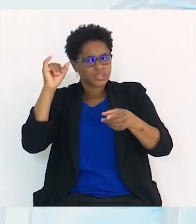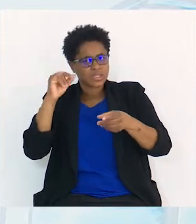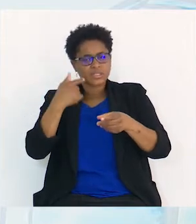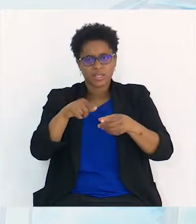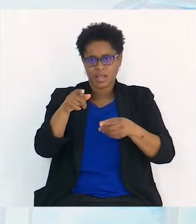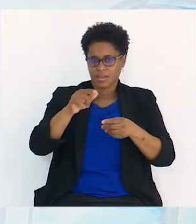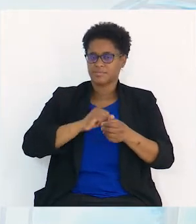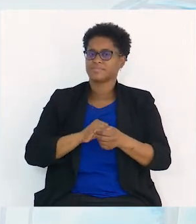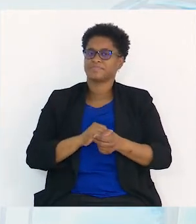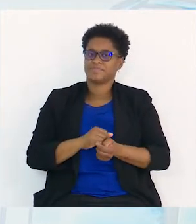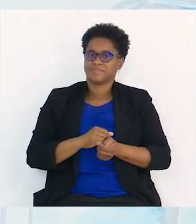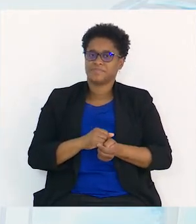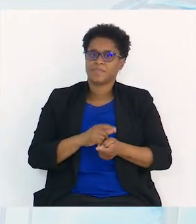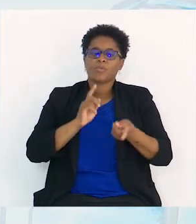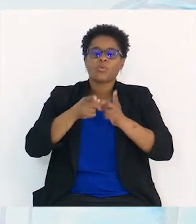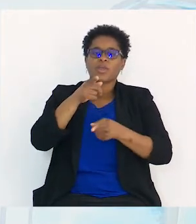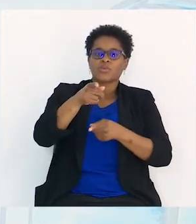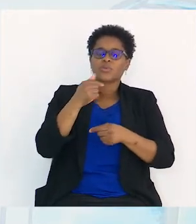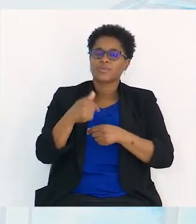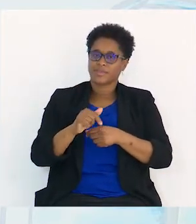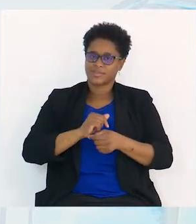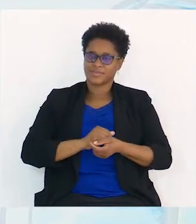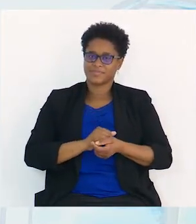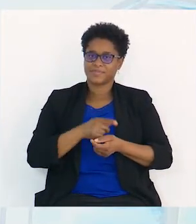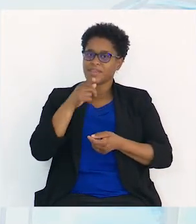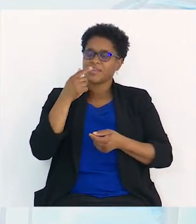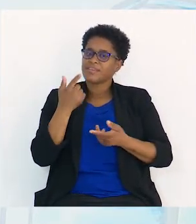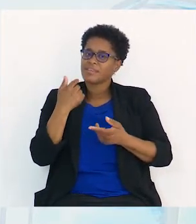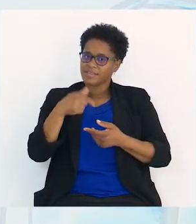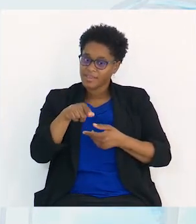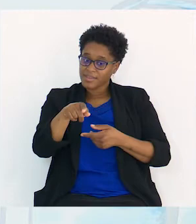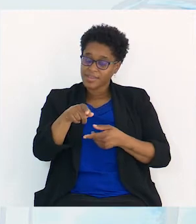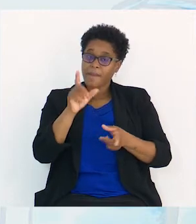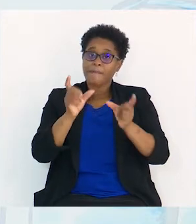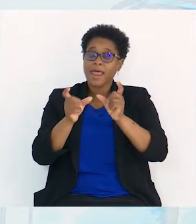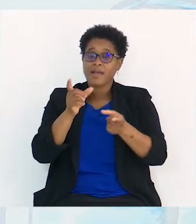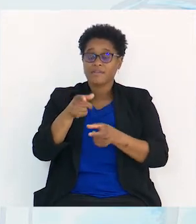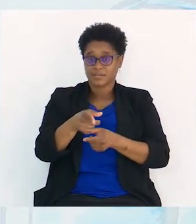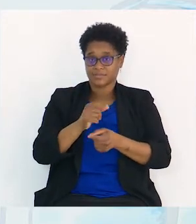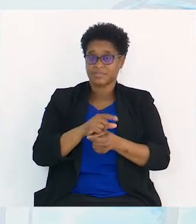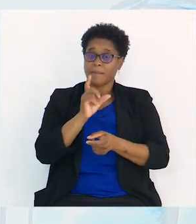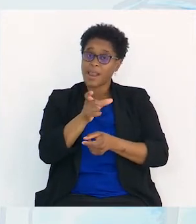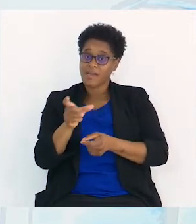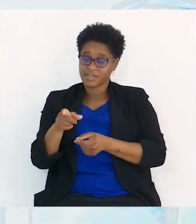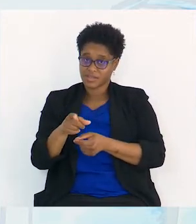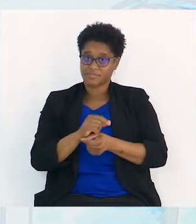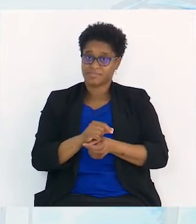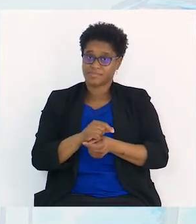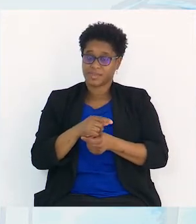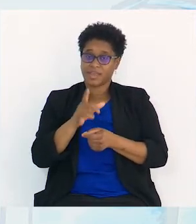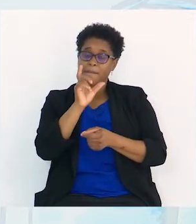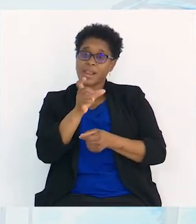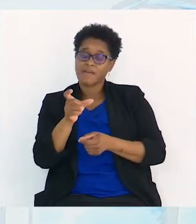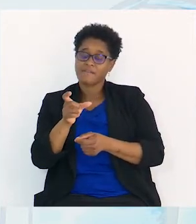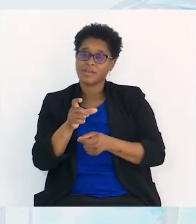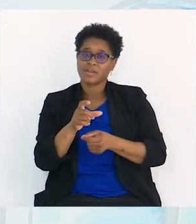é melhor assim, o que é que tu tens? Tu tens esta palavra aqui, ok? Que vem da palavra natural